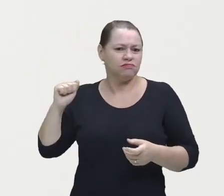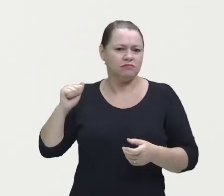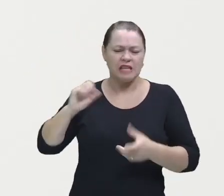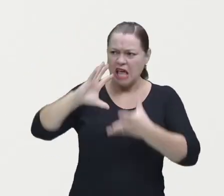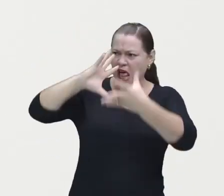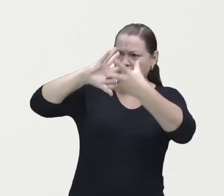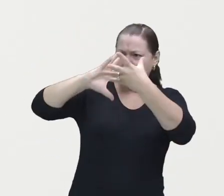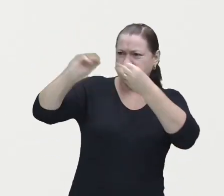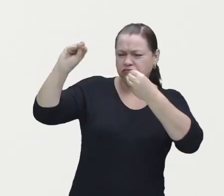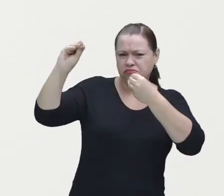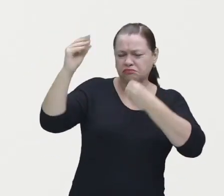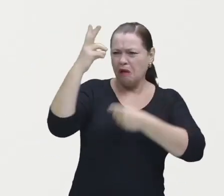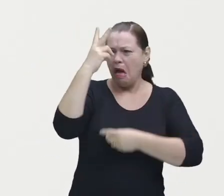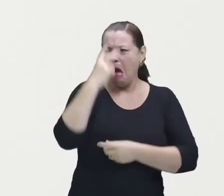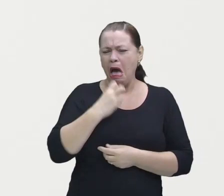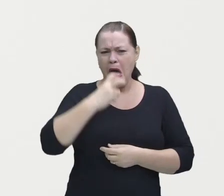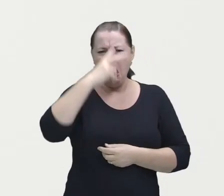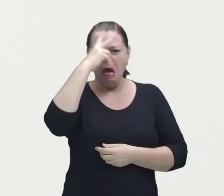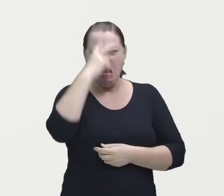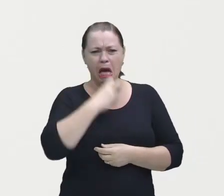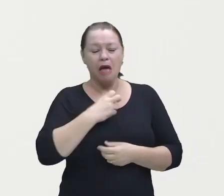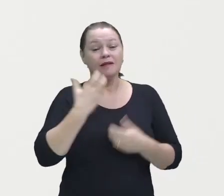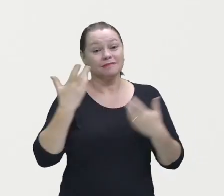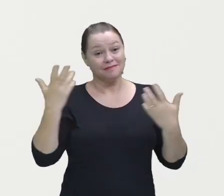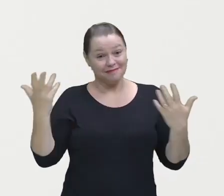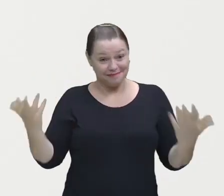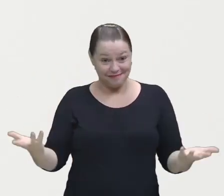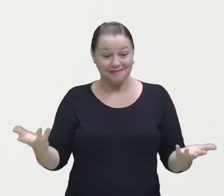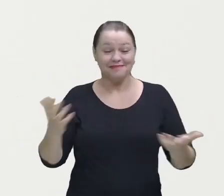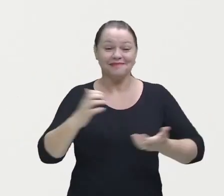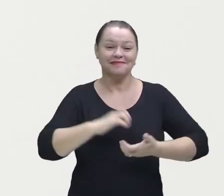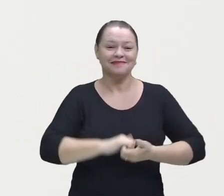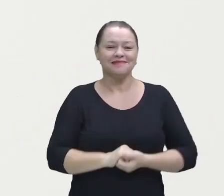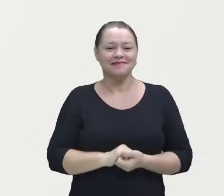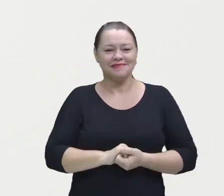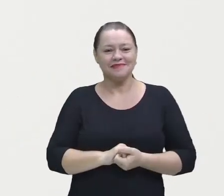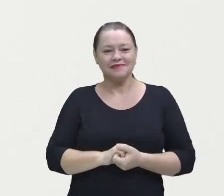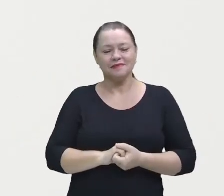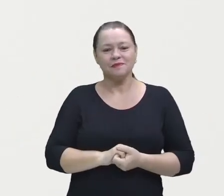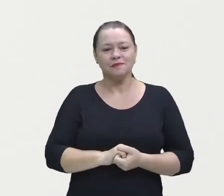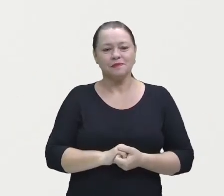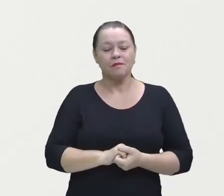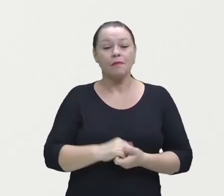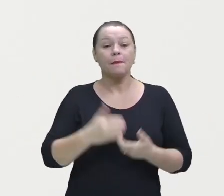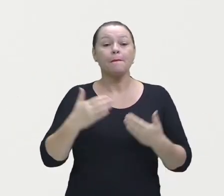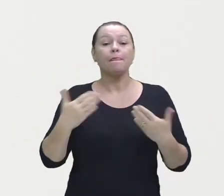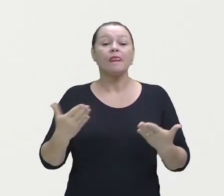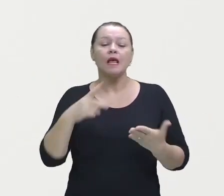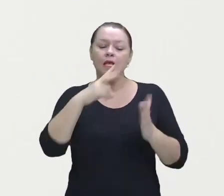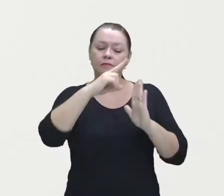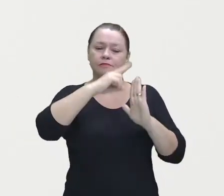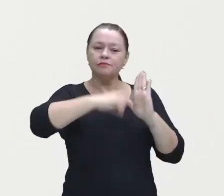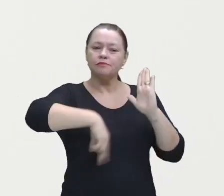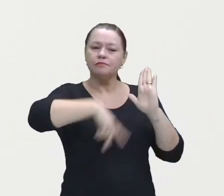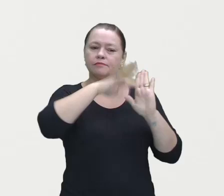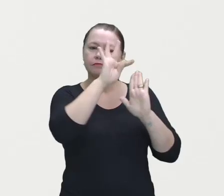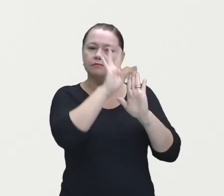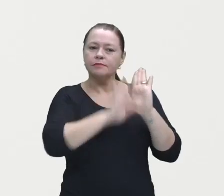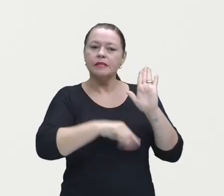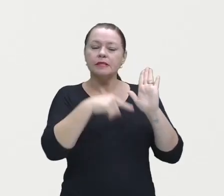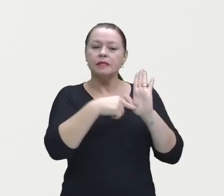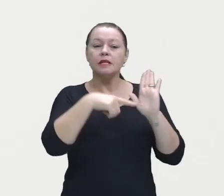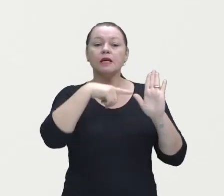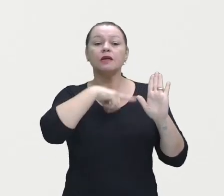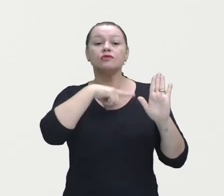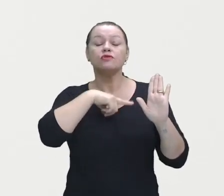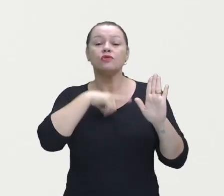ela começa a chorar. Olha só! E através desse texto nós tivemos